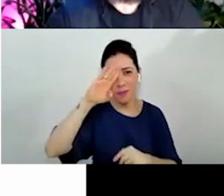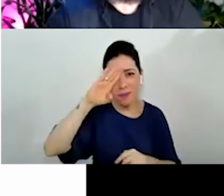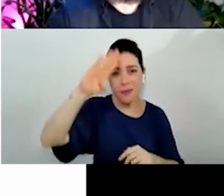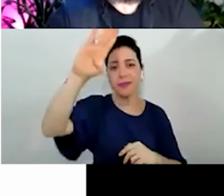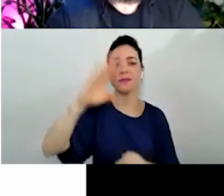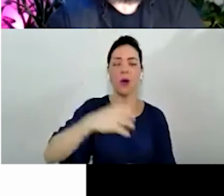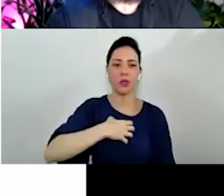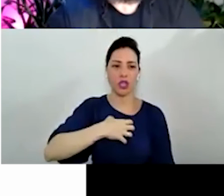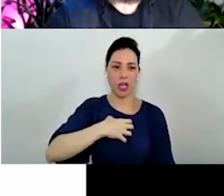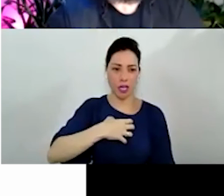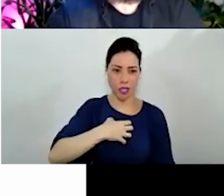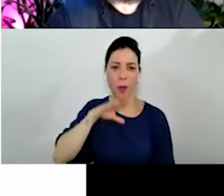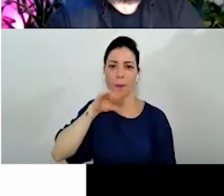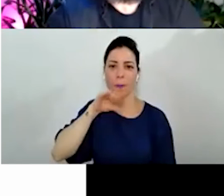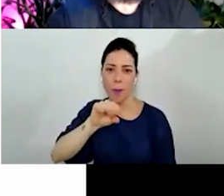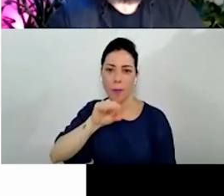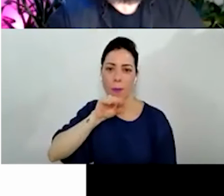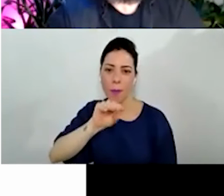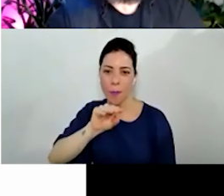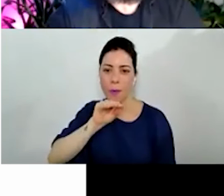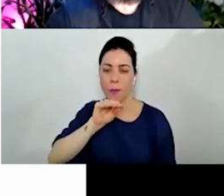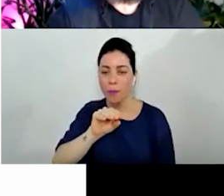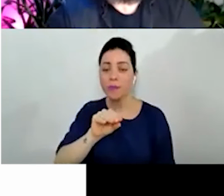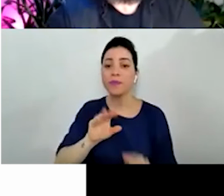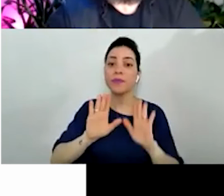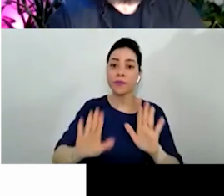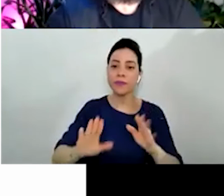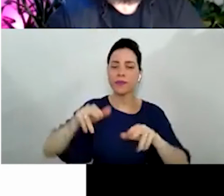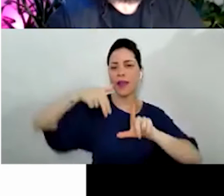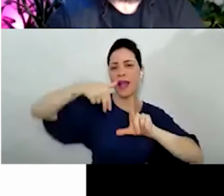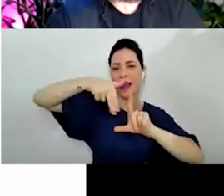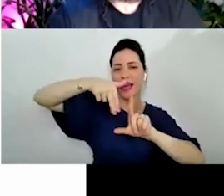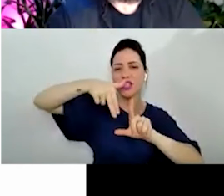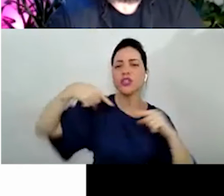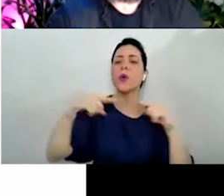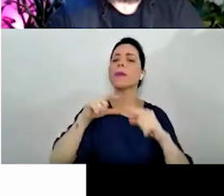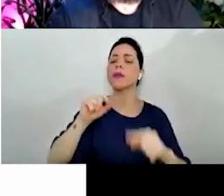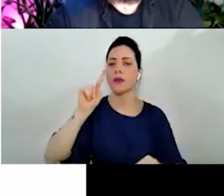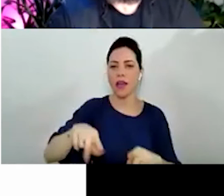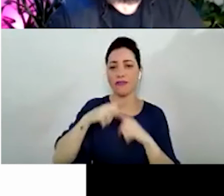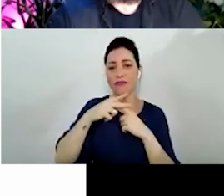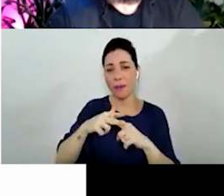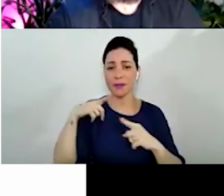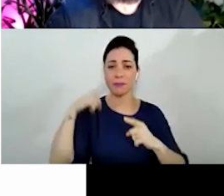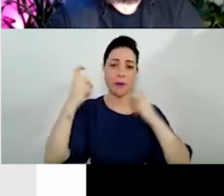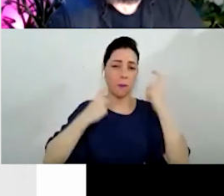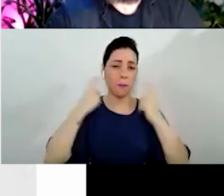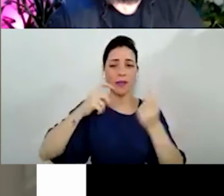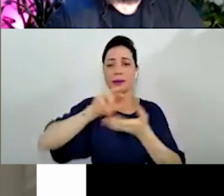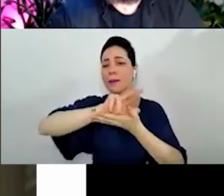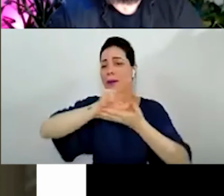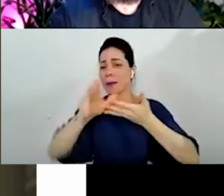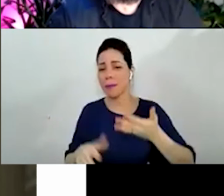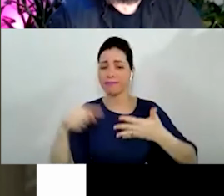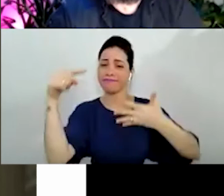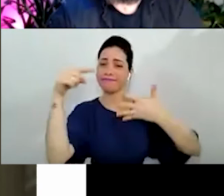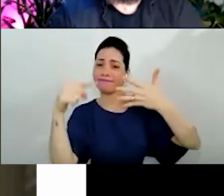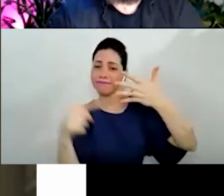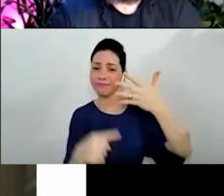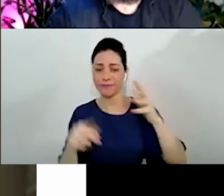o link e dinheiro e teve essa preocupação nesse cenário Na verdade o Linkedin é uma ferramenta tá se preocupando em vários vários aspectos da sensibilidade